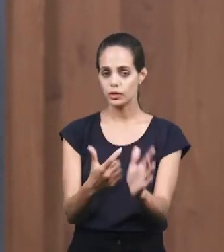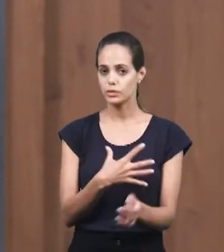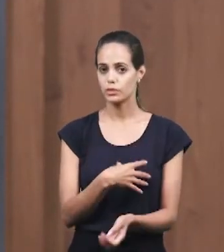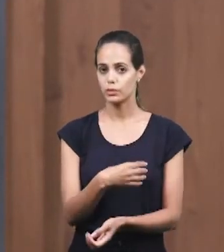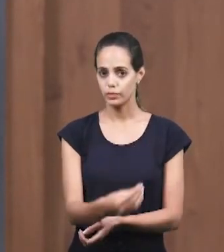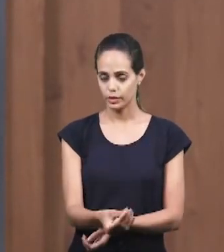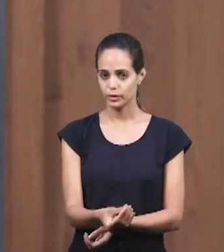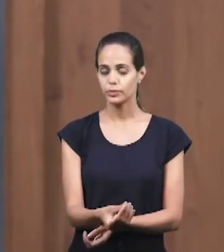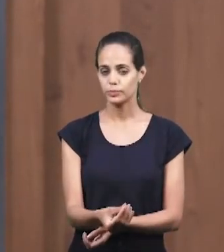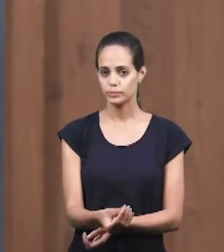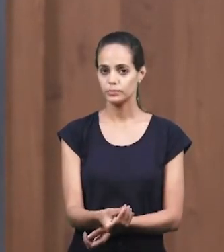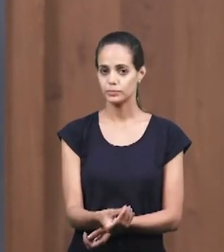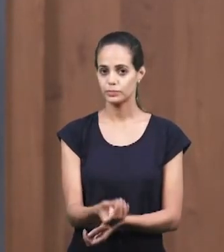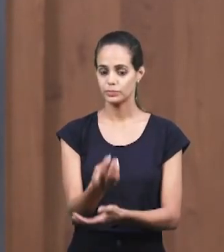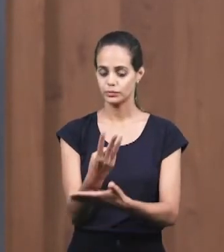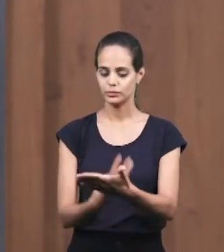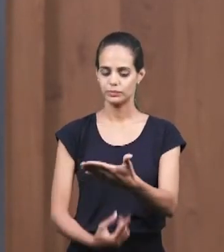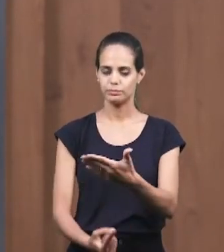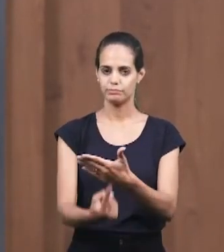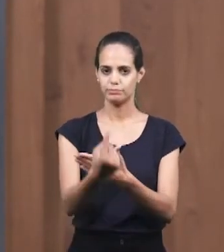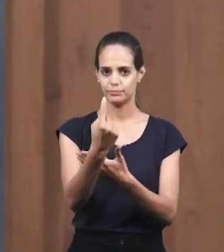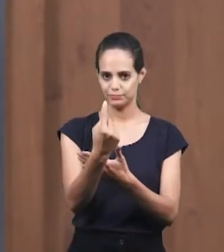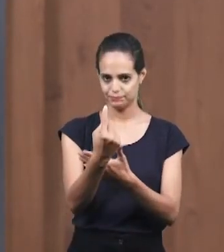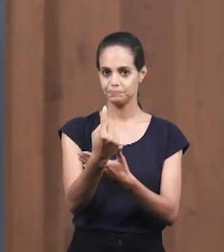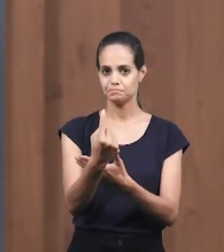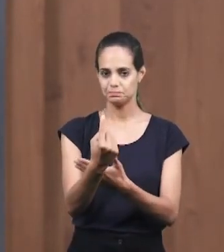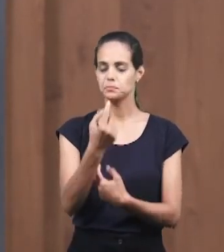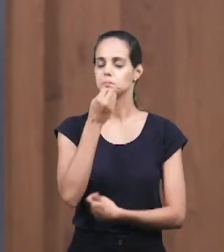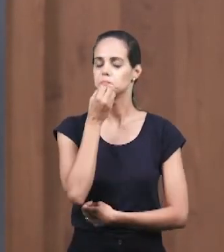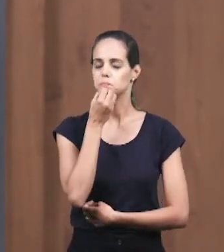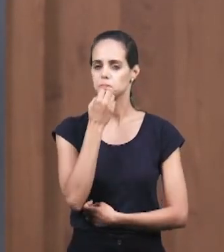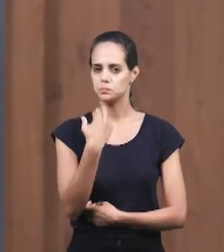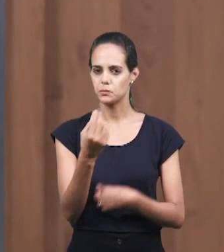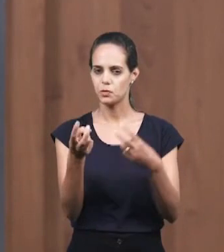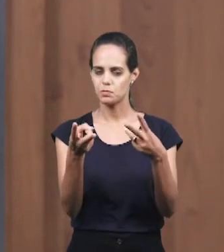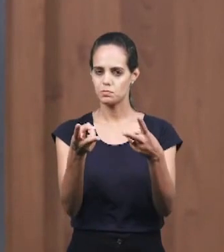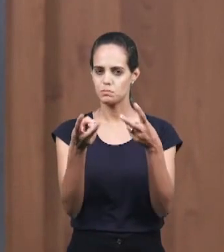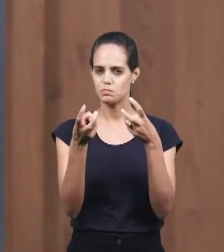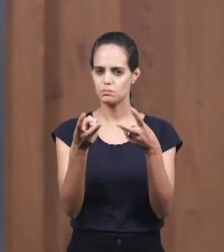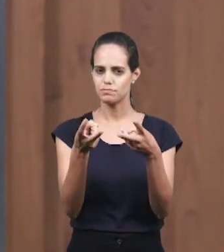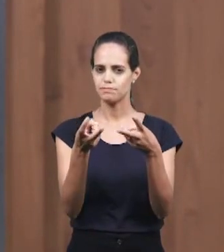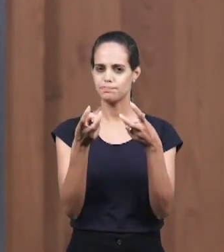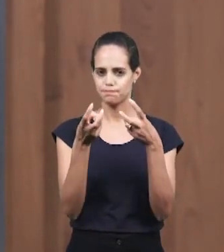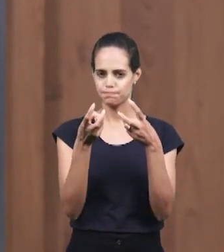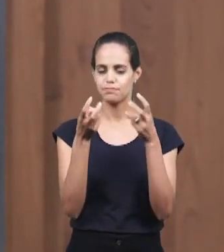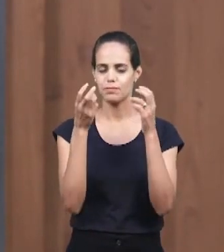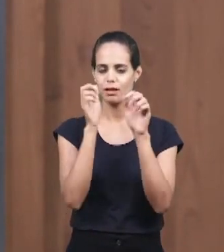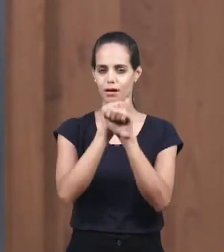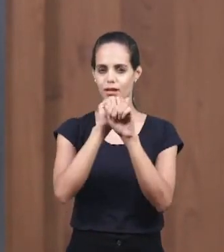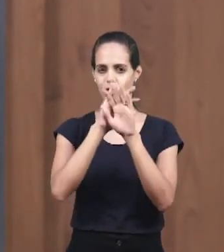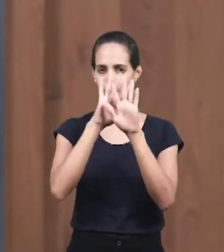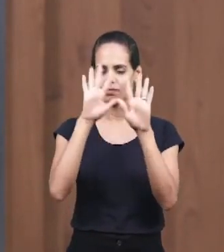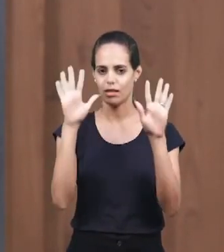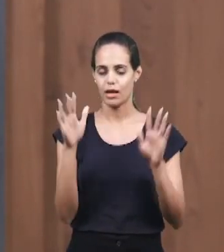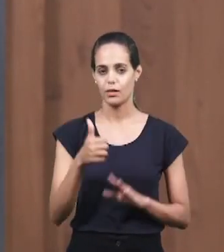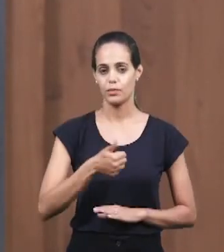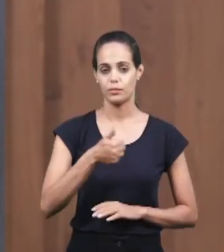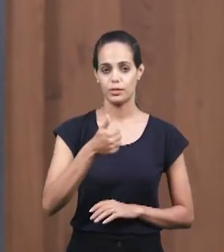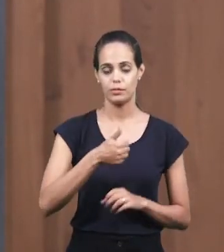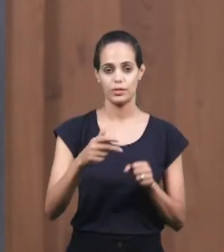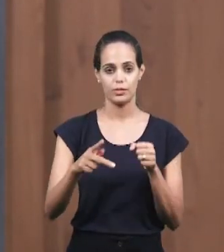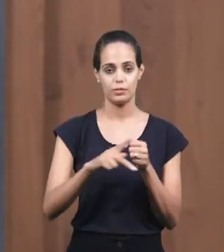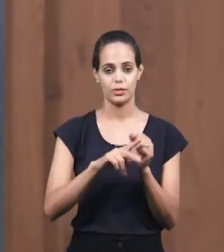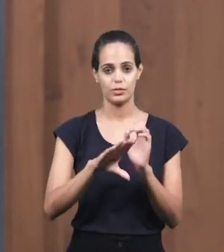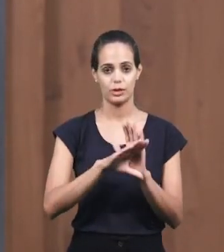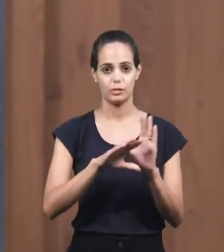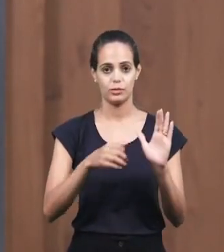do Filho, segunda pessoa da Trindade. Então está muito bem identificada a presença da Trindade neste texto de